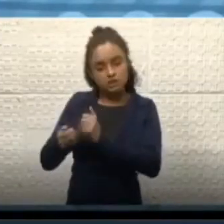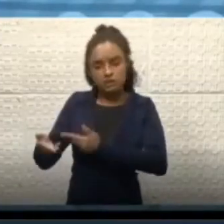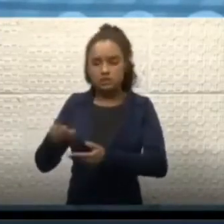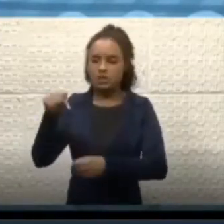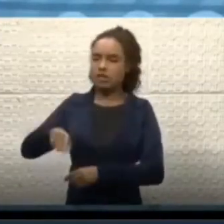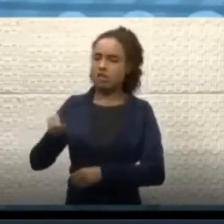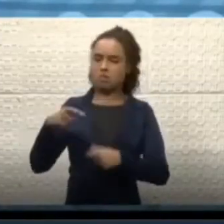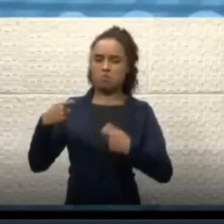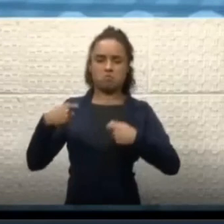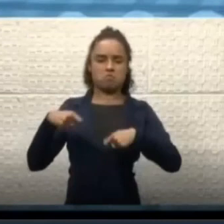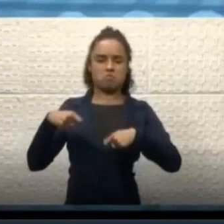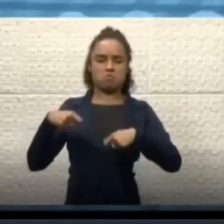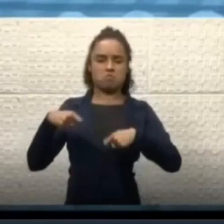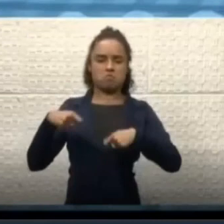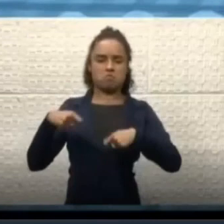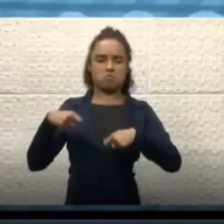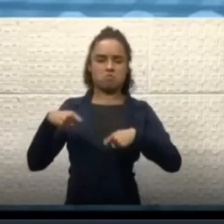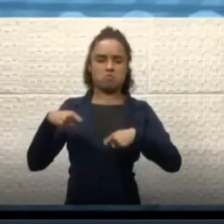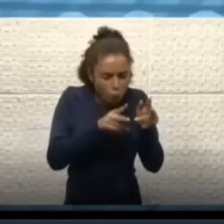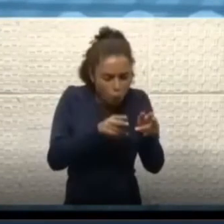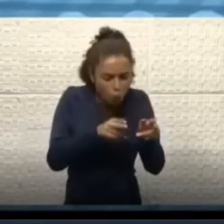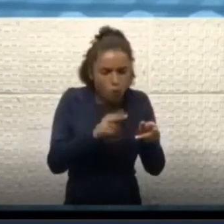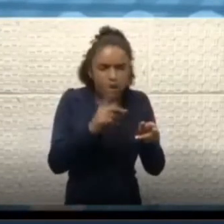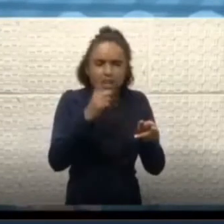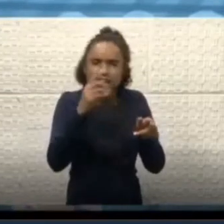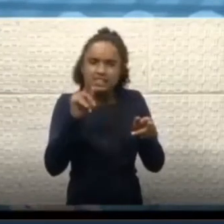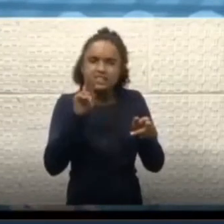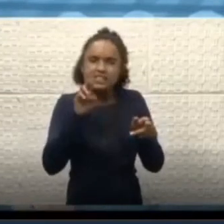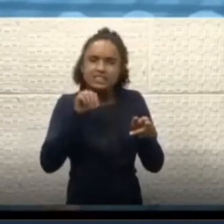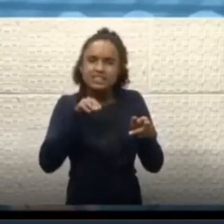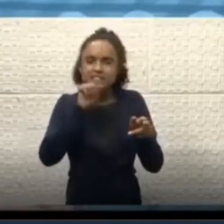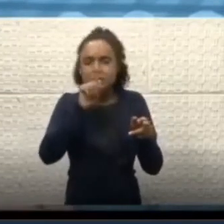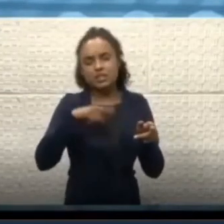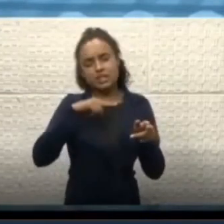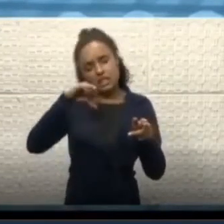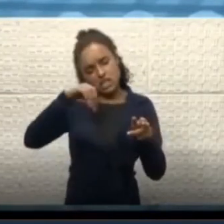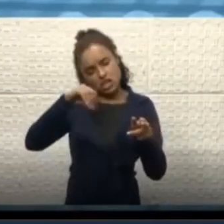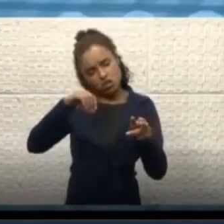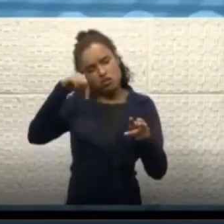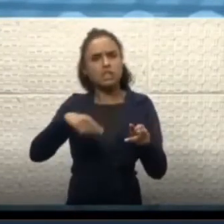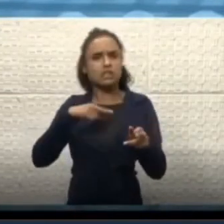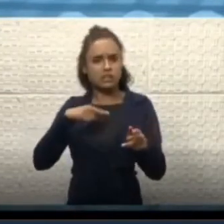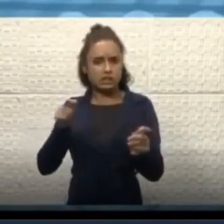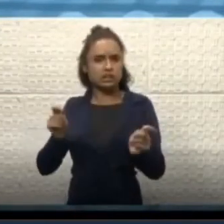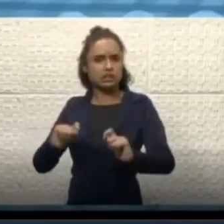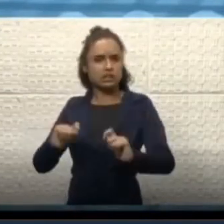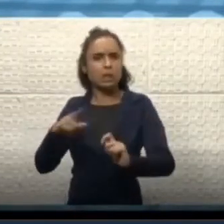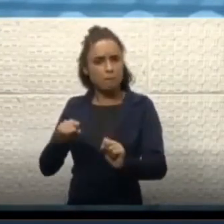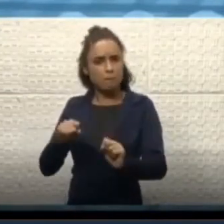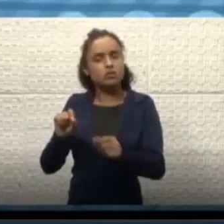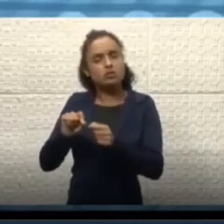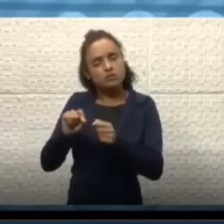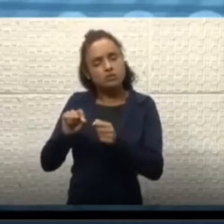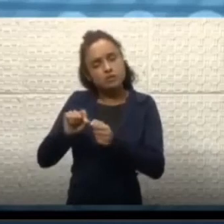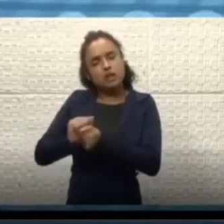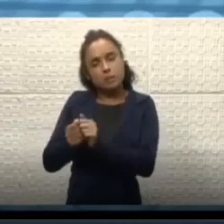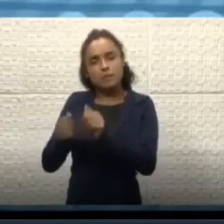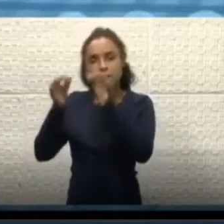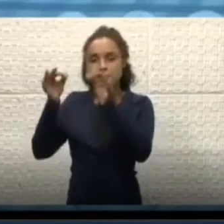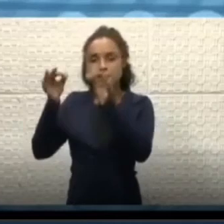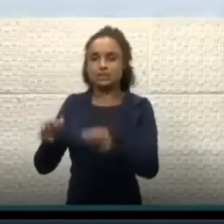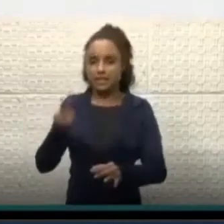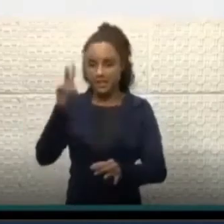Não precisa ser exato. Não tem, preciso de 100 gramas, tem 90, não vai dar para fazer? Claro que dá, é só fazer a adaptação correta. Então